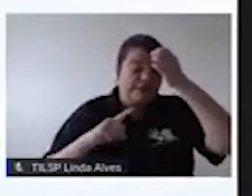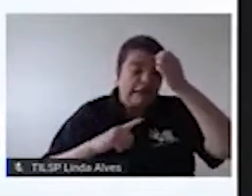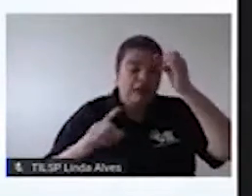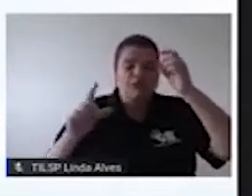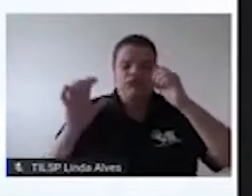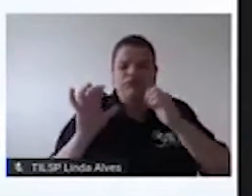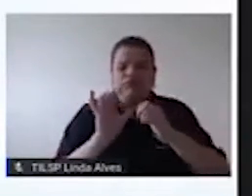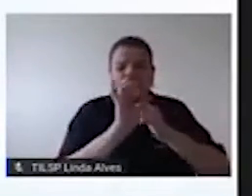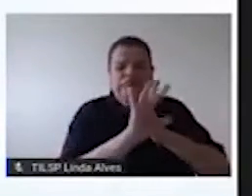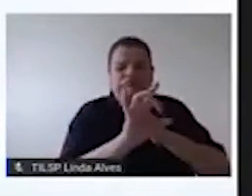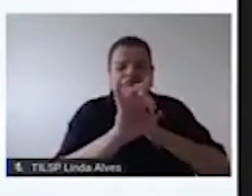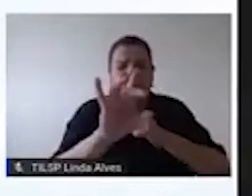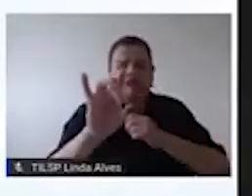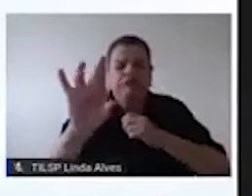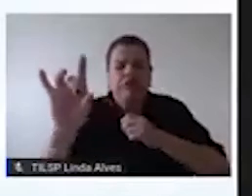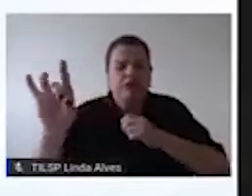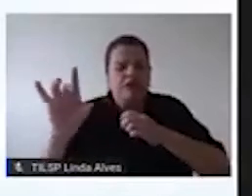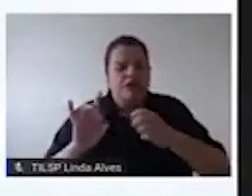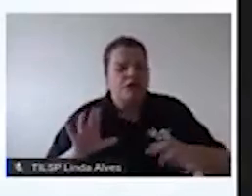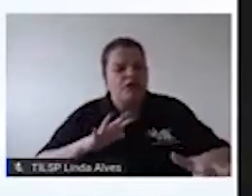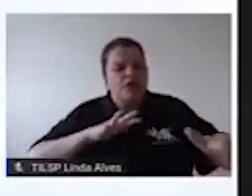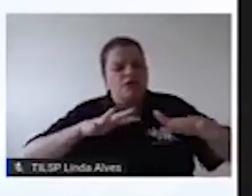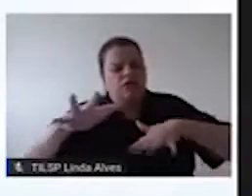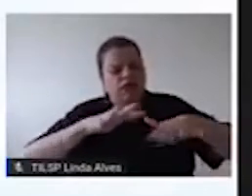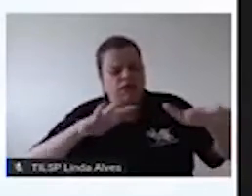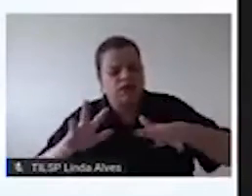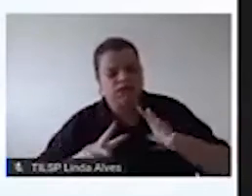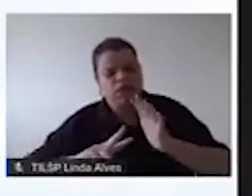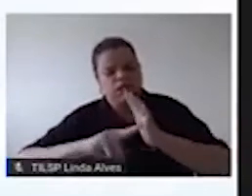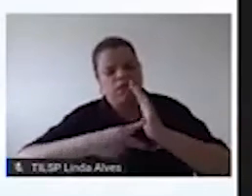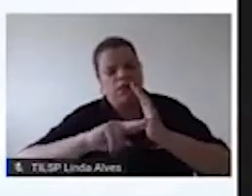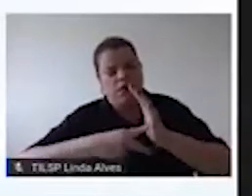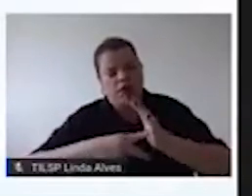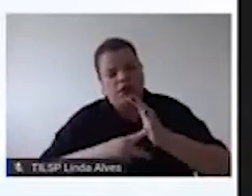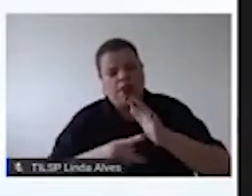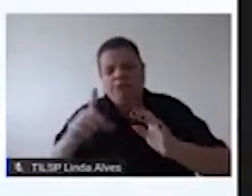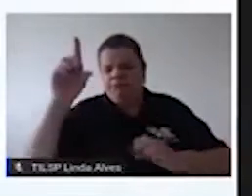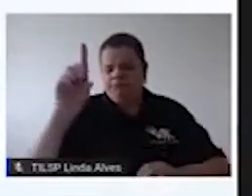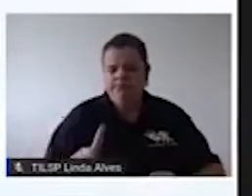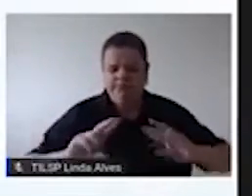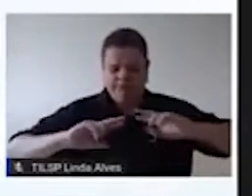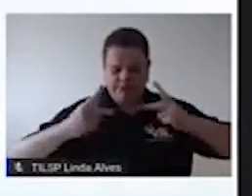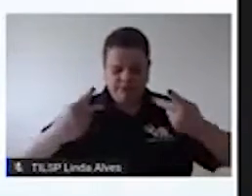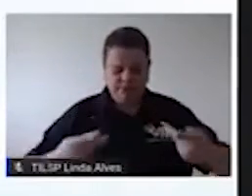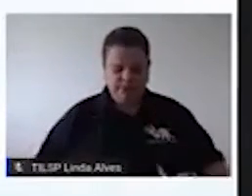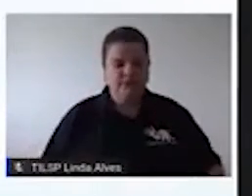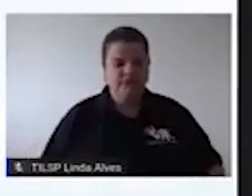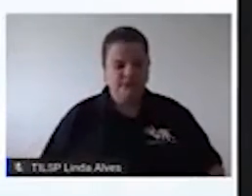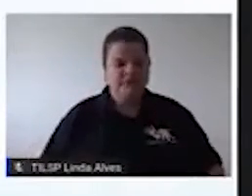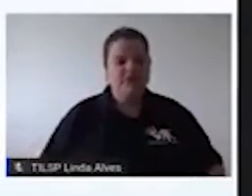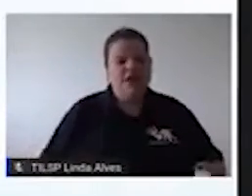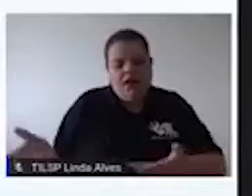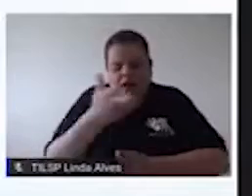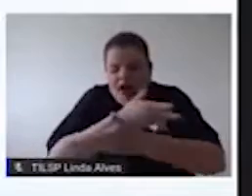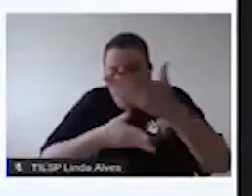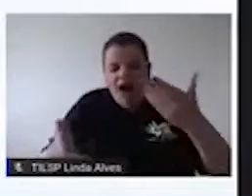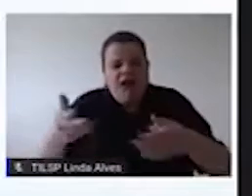internacionais, juntamente com movimentos de direitos humanos e movimento